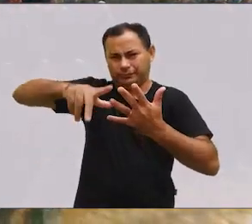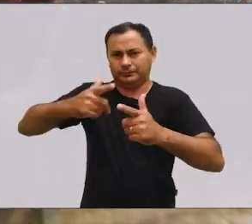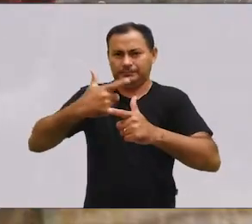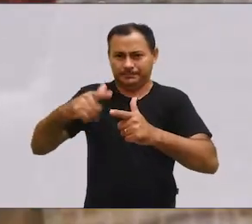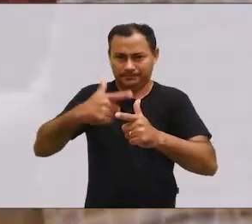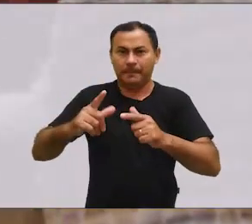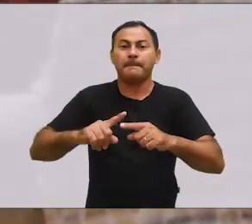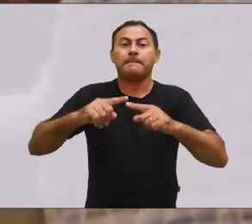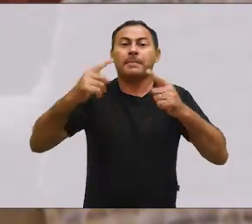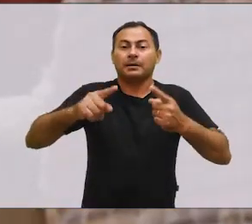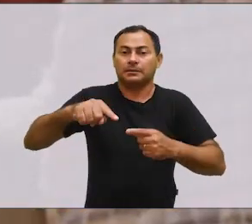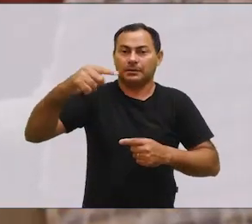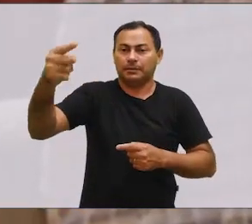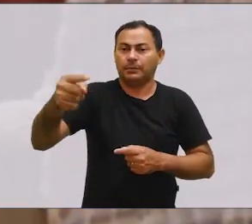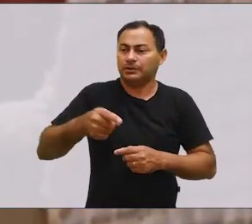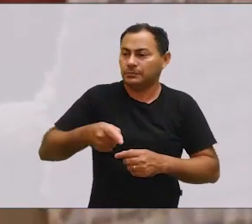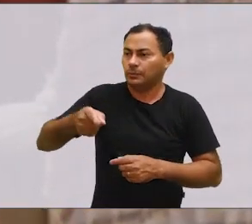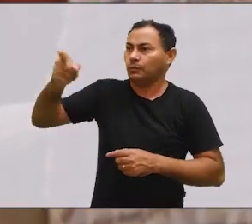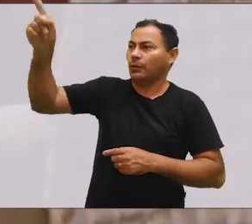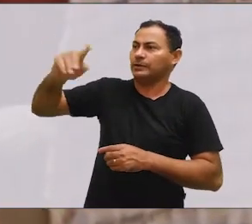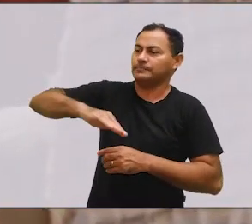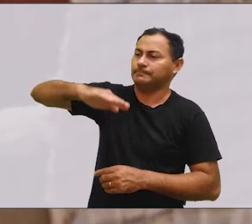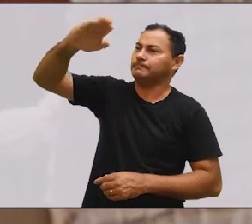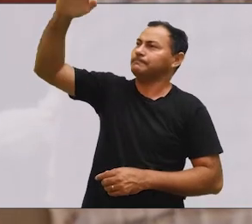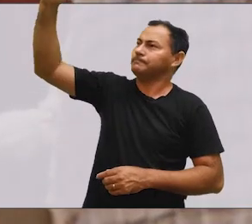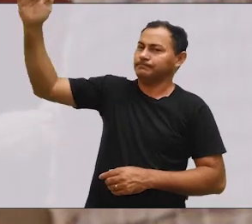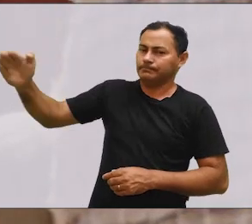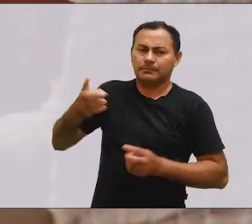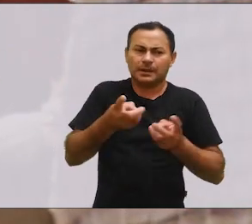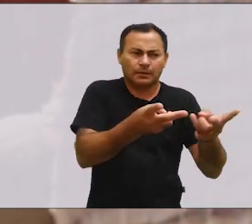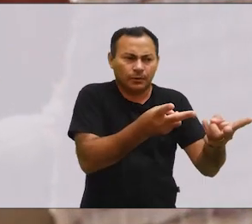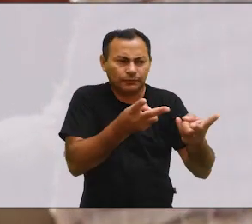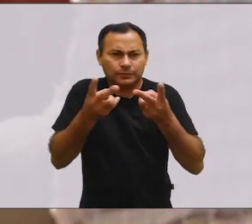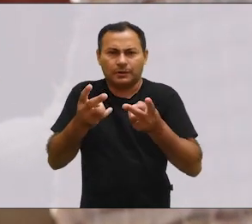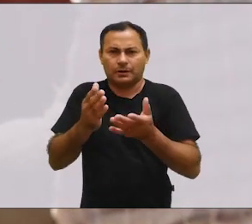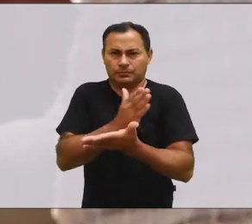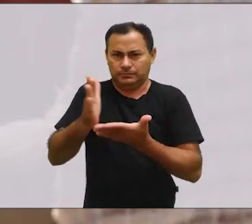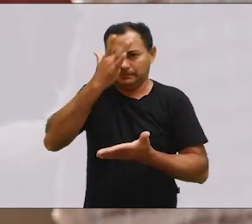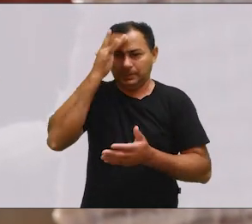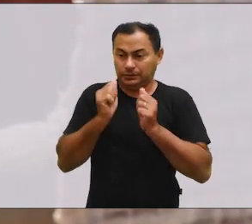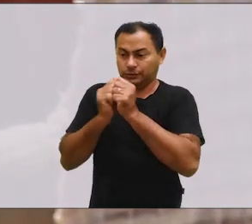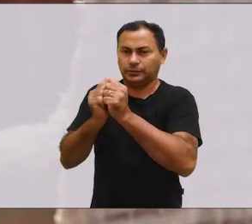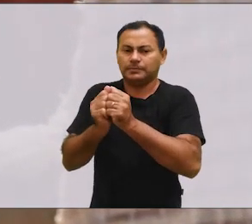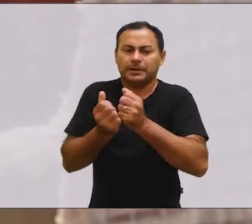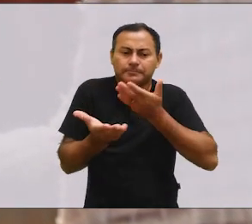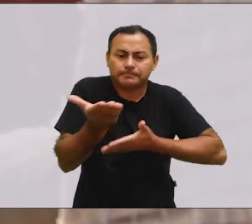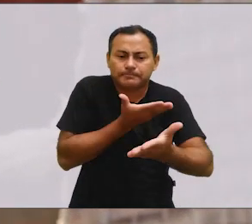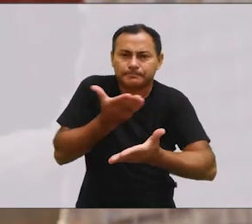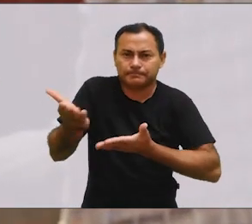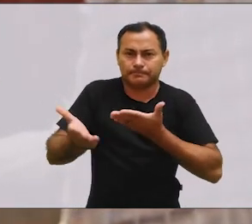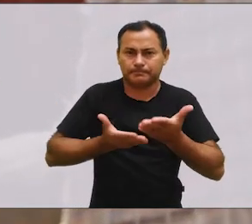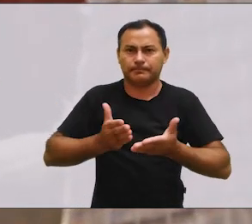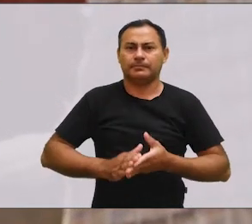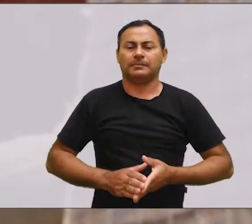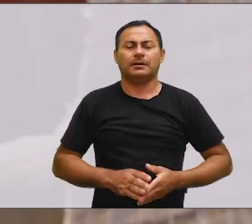problemas. Mas depois retirou-se para o alto da montanha e convidou algumas pessoas para se juntarem a ele a fim de compartilhar com